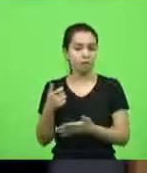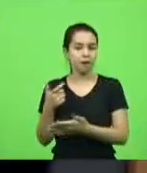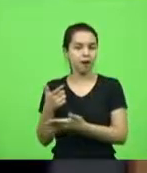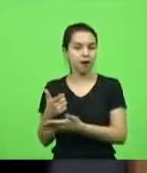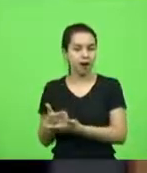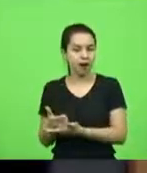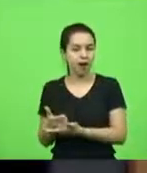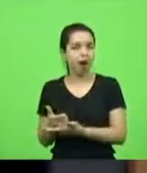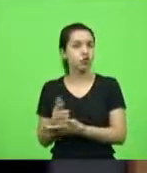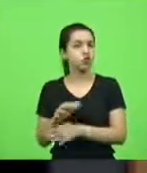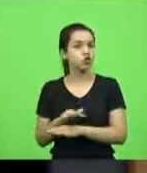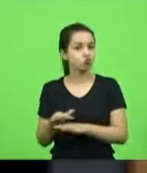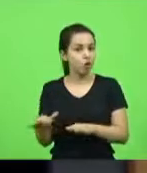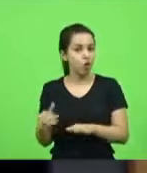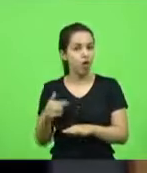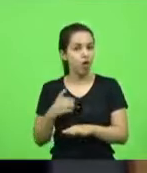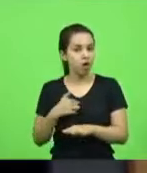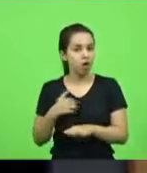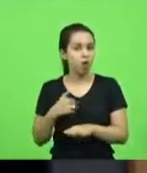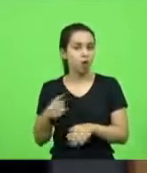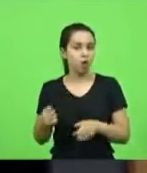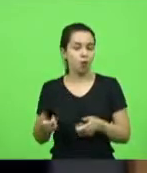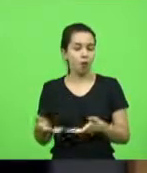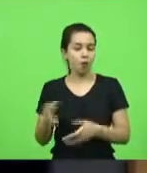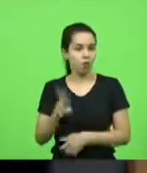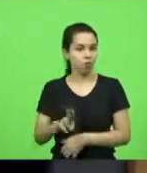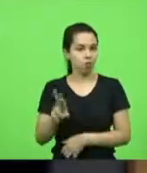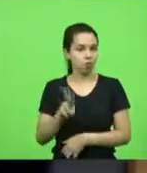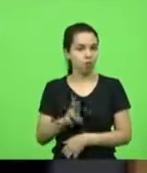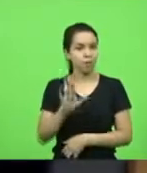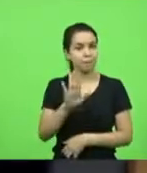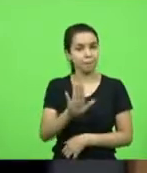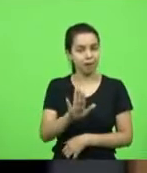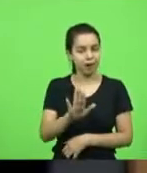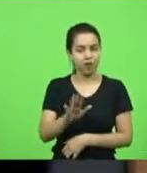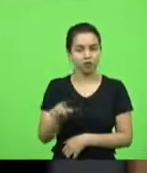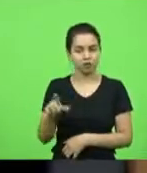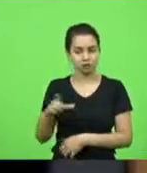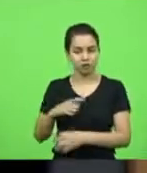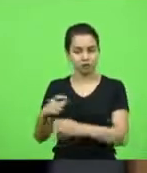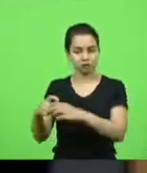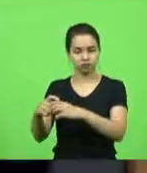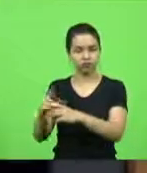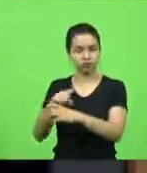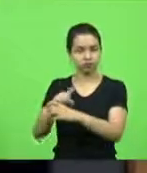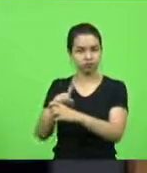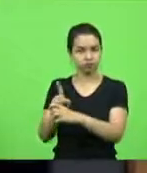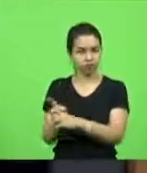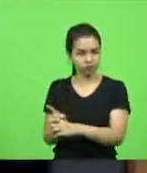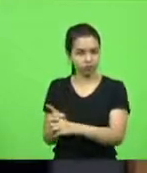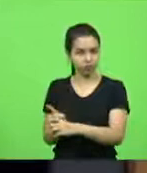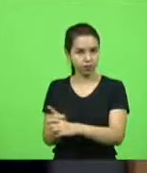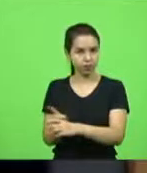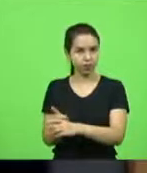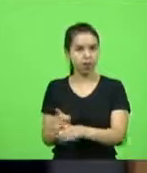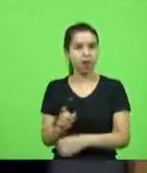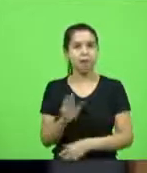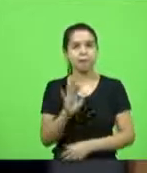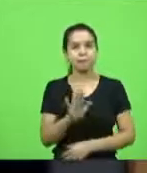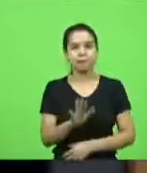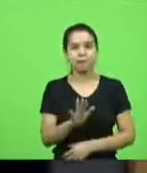tem os medidores só que em relação ao esgoto não ela tava como lastro